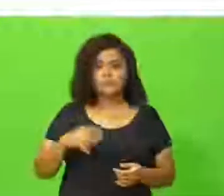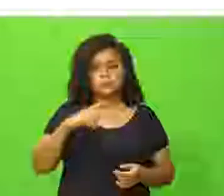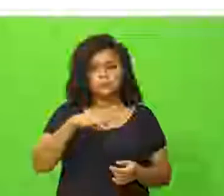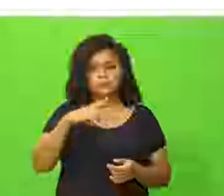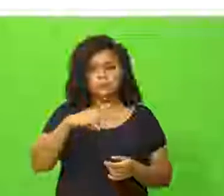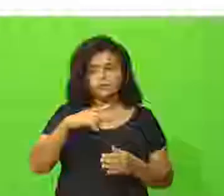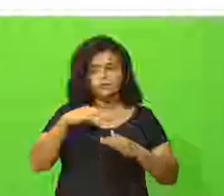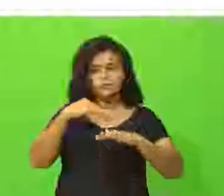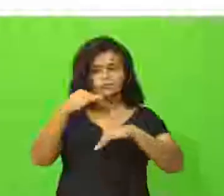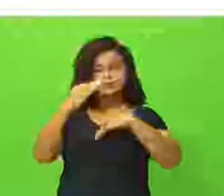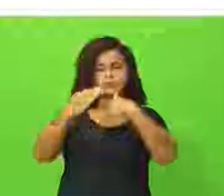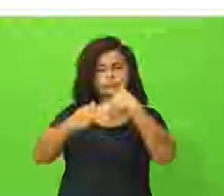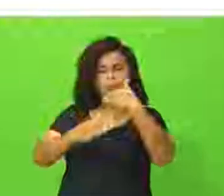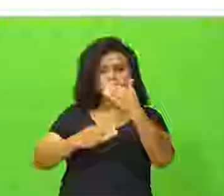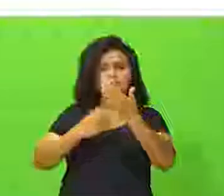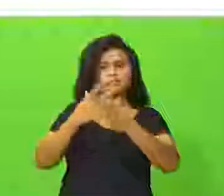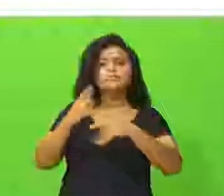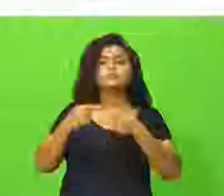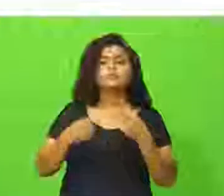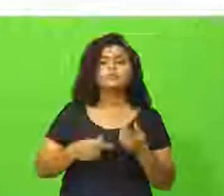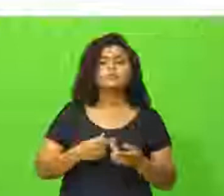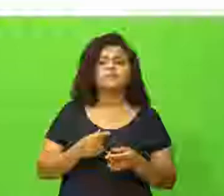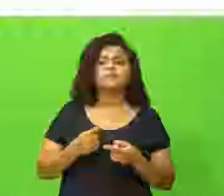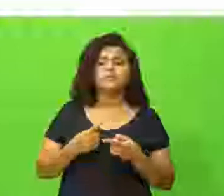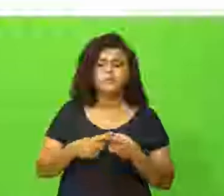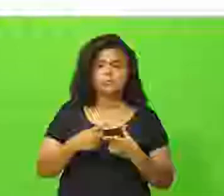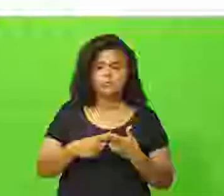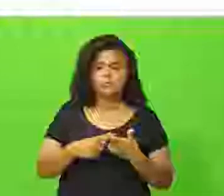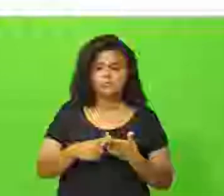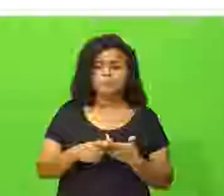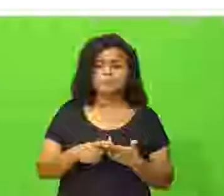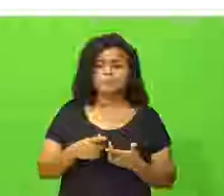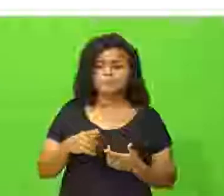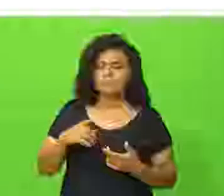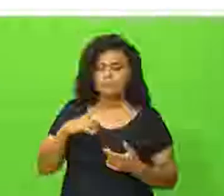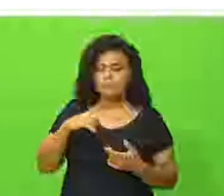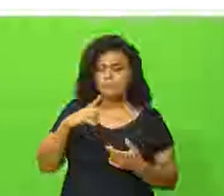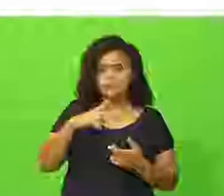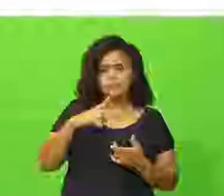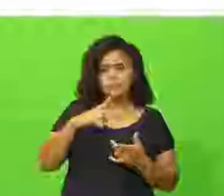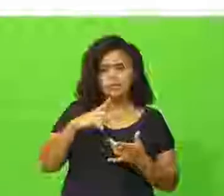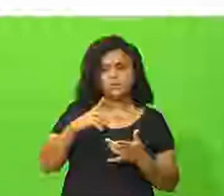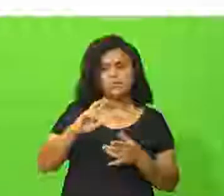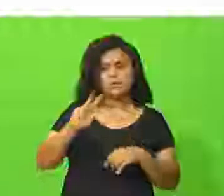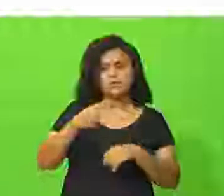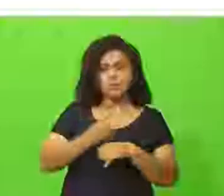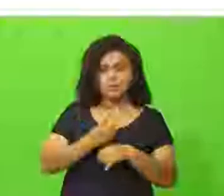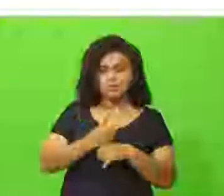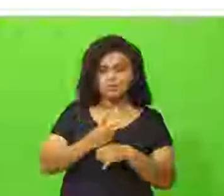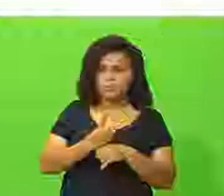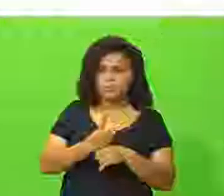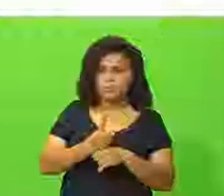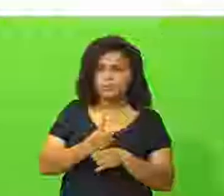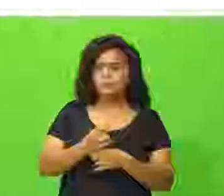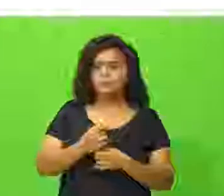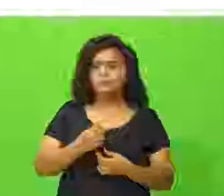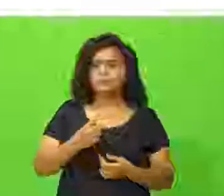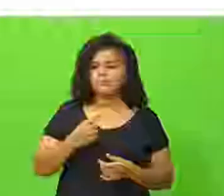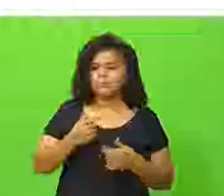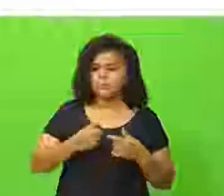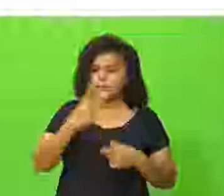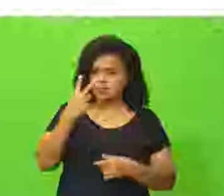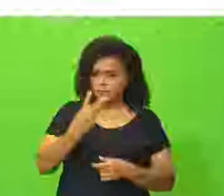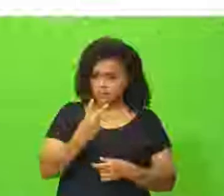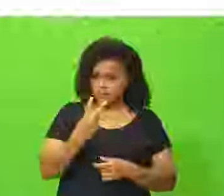uma evolução graças a um efeito pós-Segunda Guerra Mundial, que foi, portanto, chamado